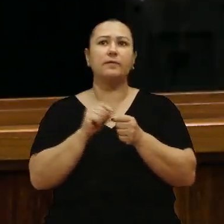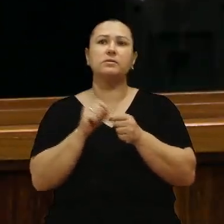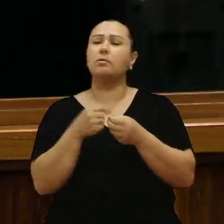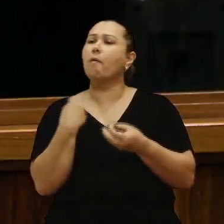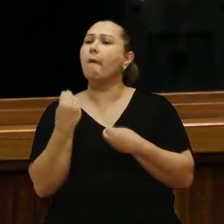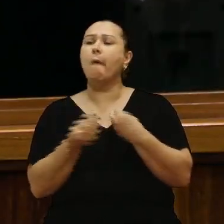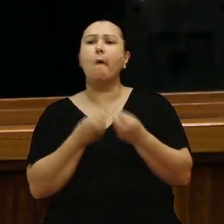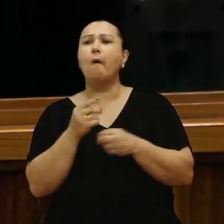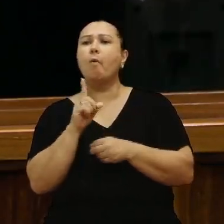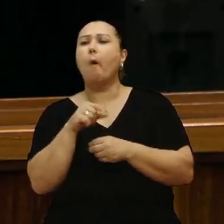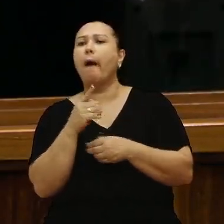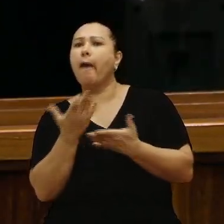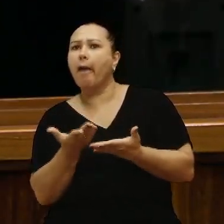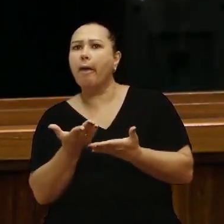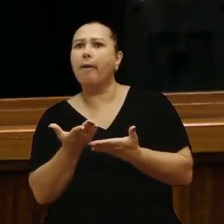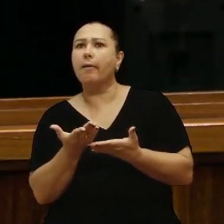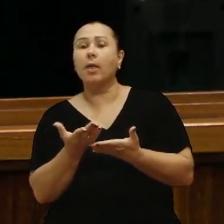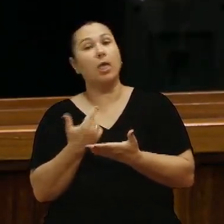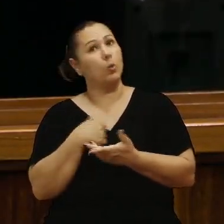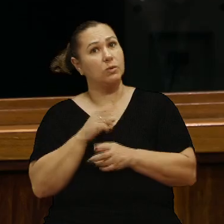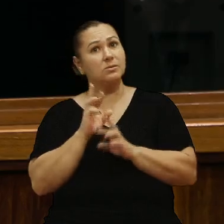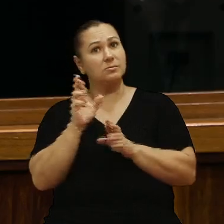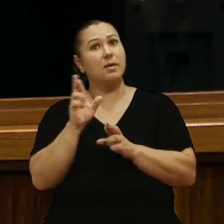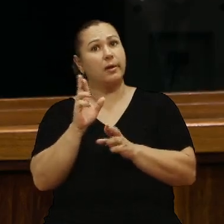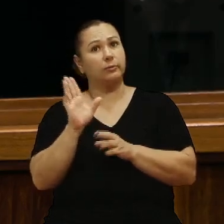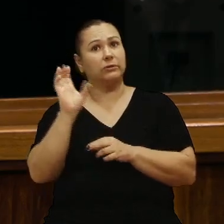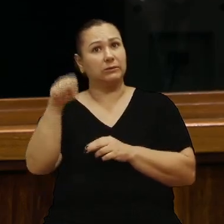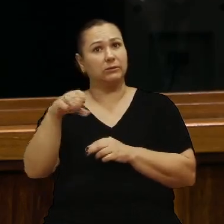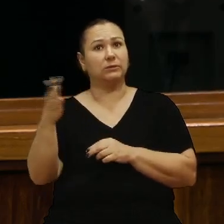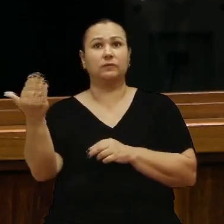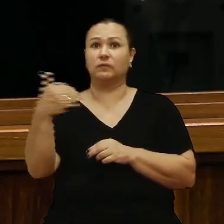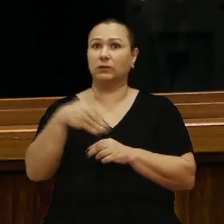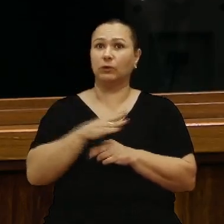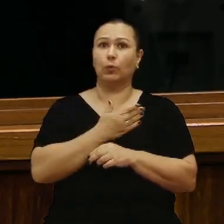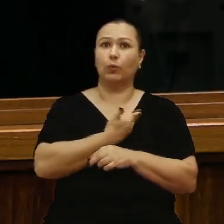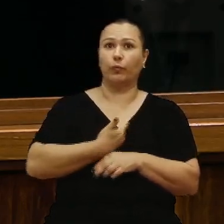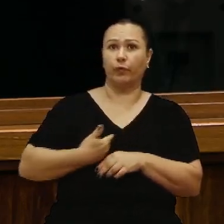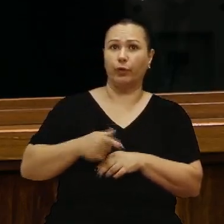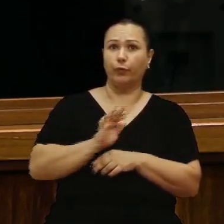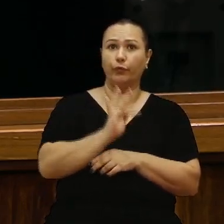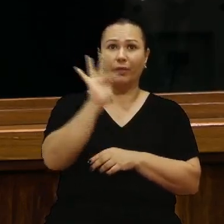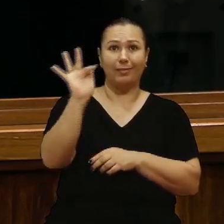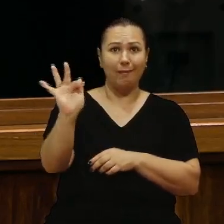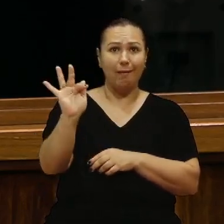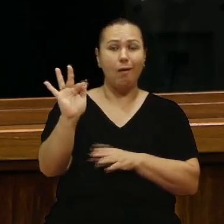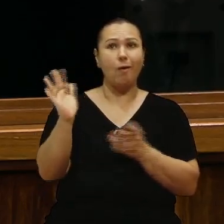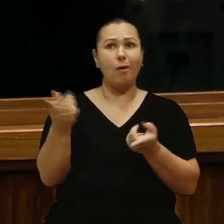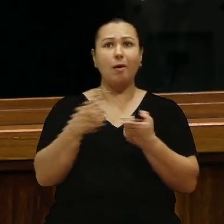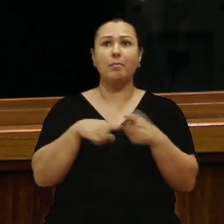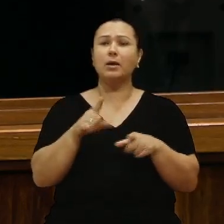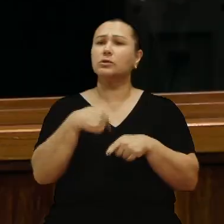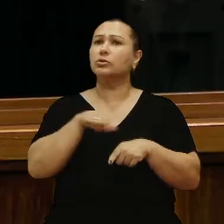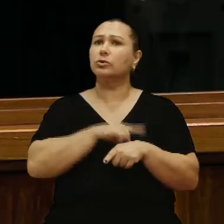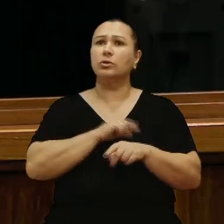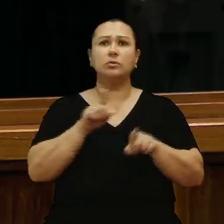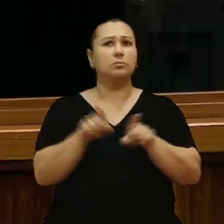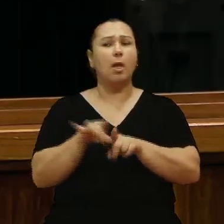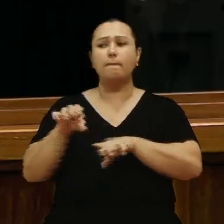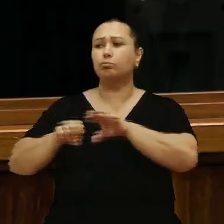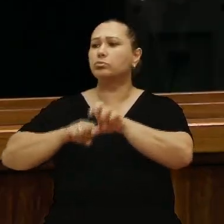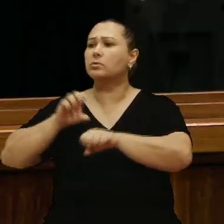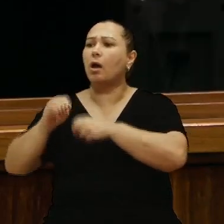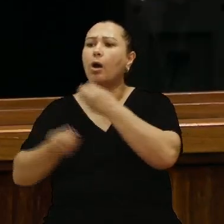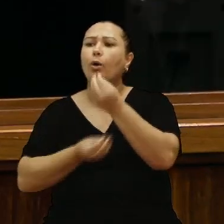isso tenha que vir, e eu espero que venha do governo federal, mas nós podemos buscar alternativa que não é